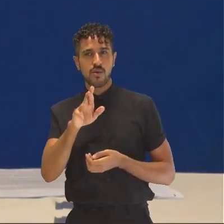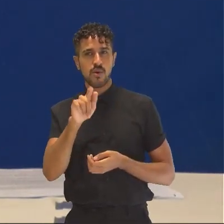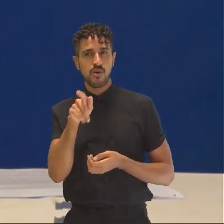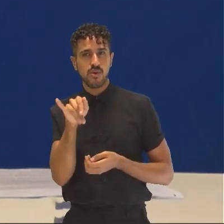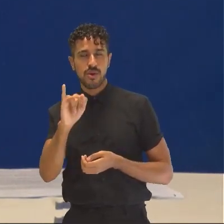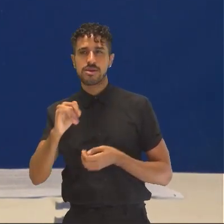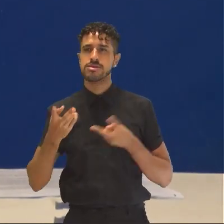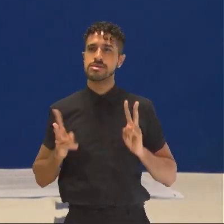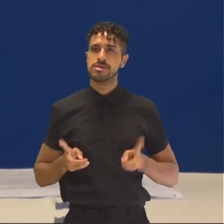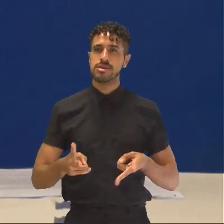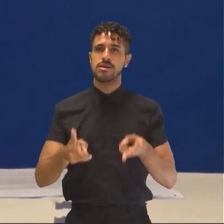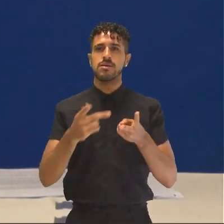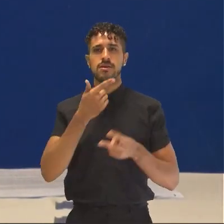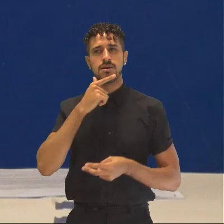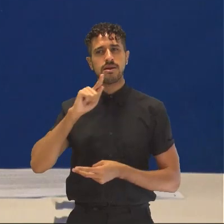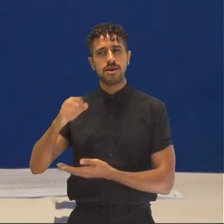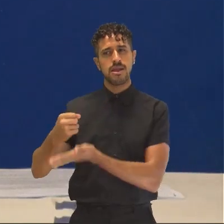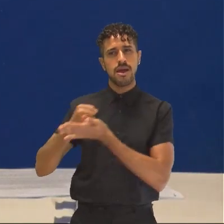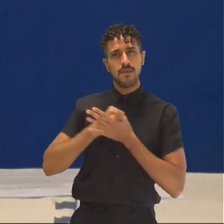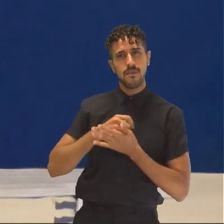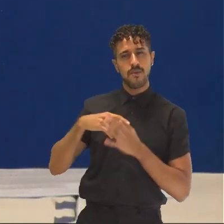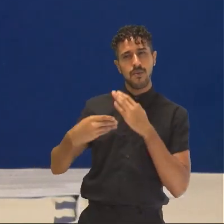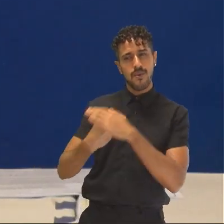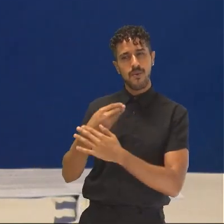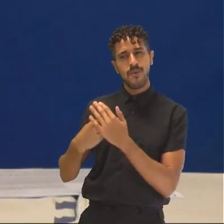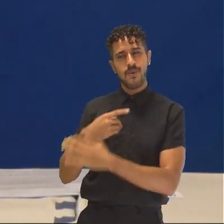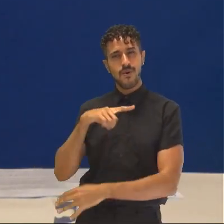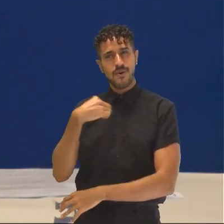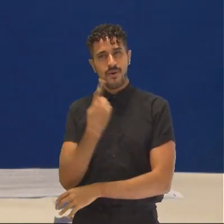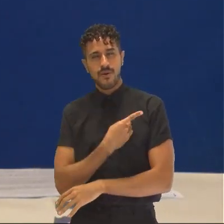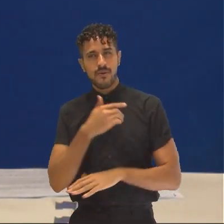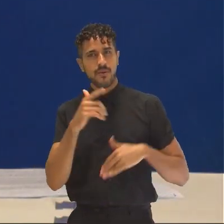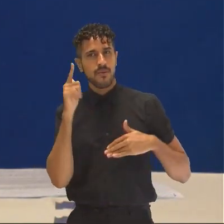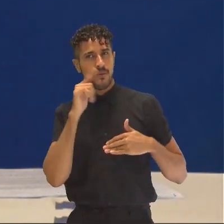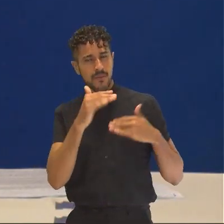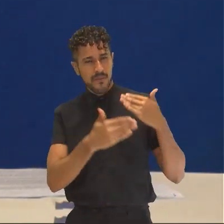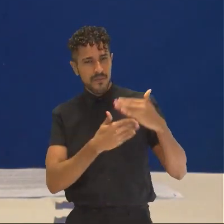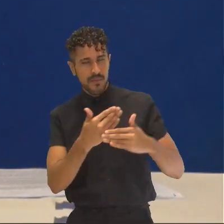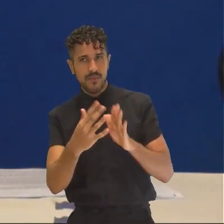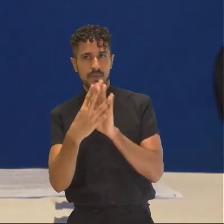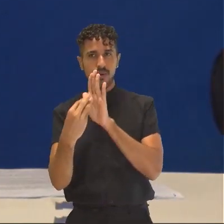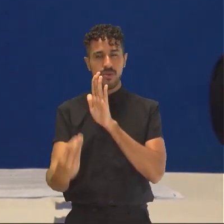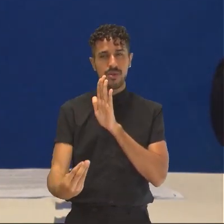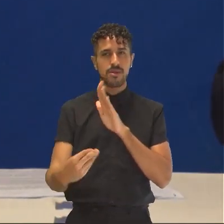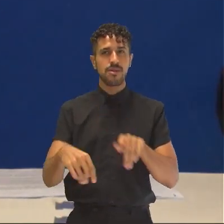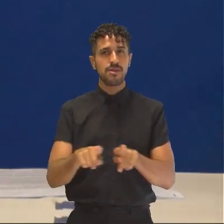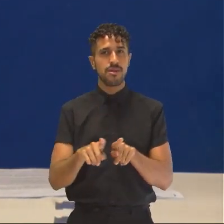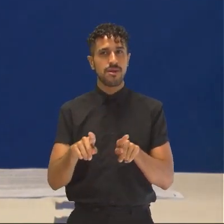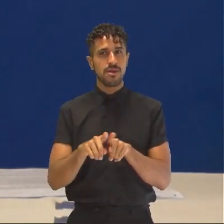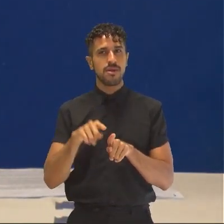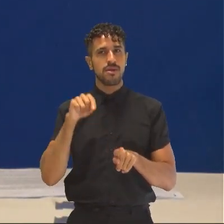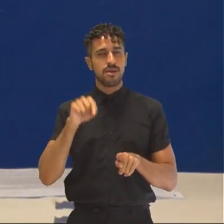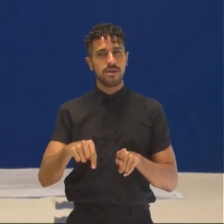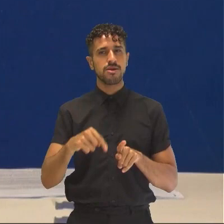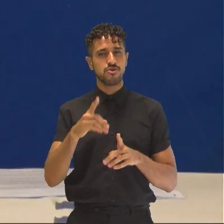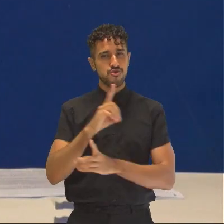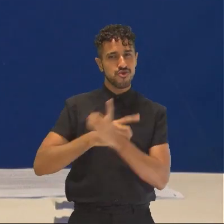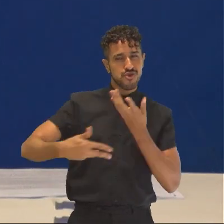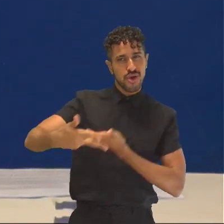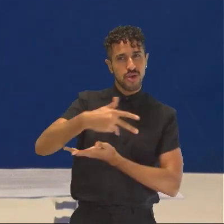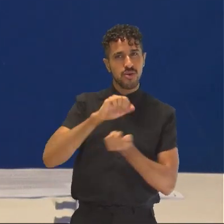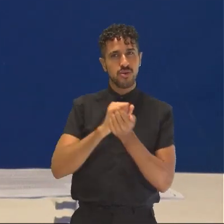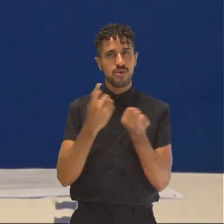que sempre tem nos auxiliado no desenho das ações e nesses diálogos